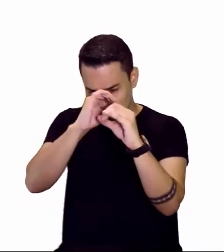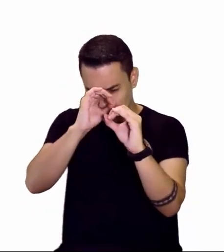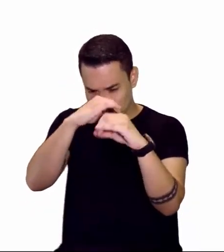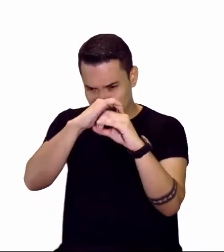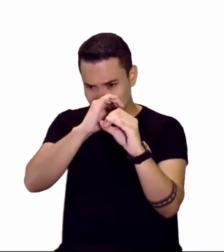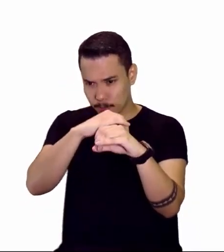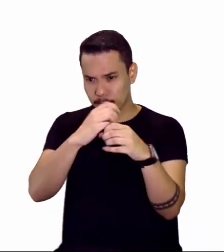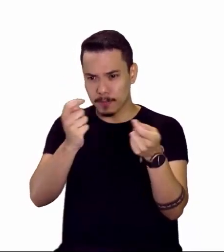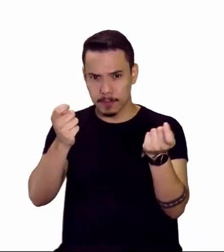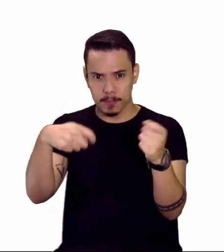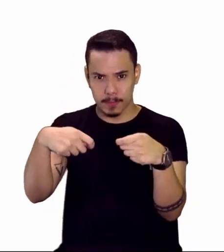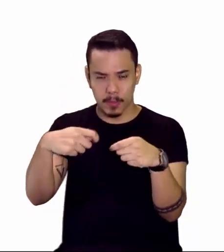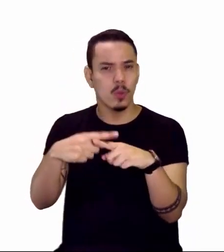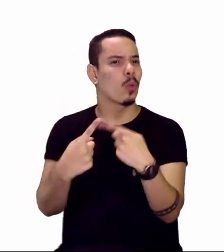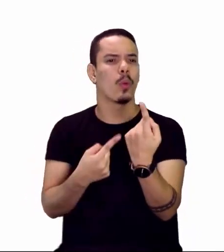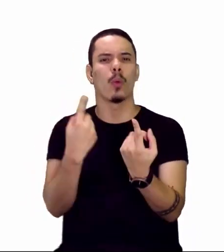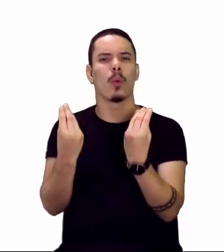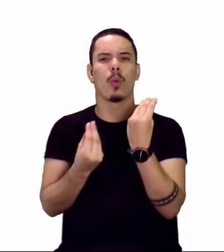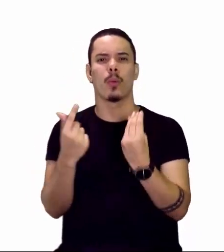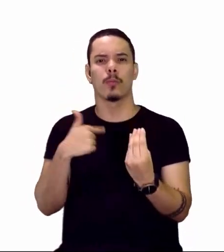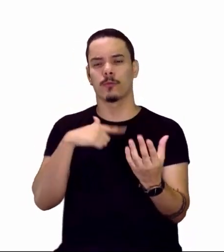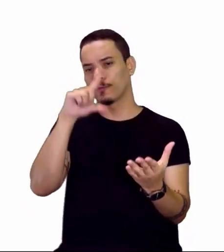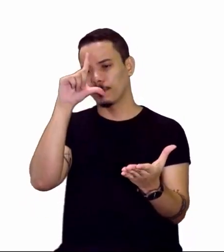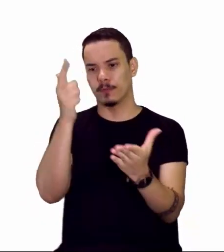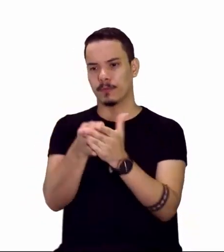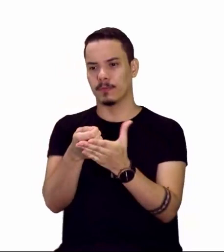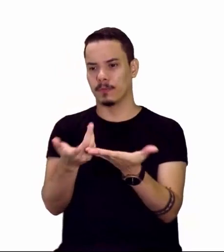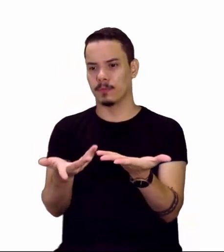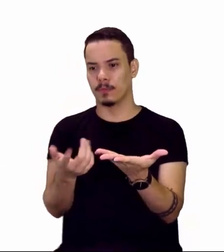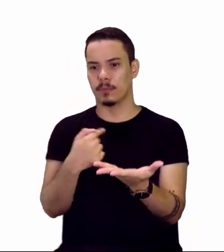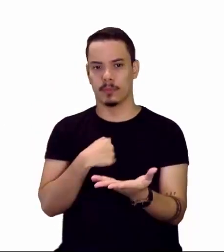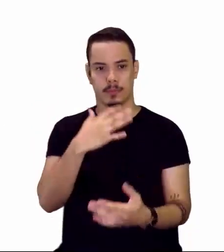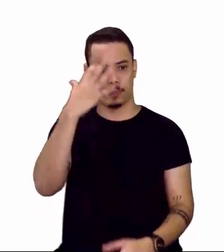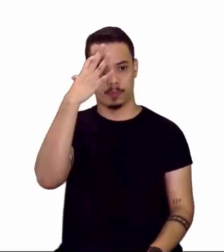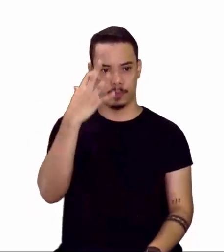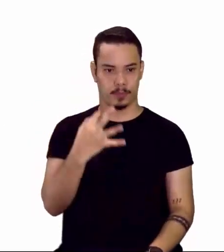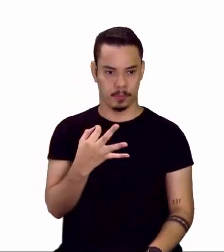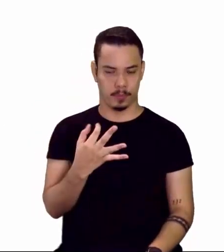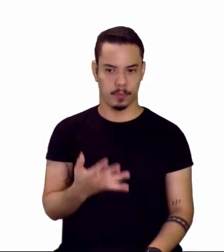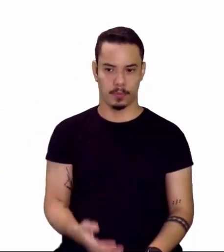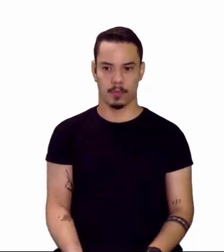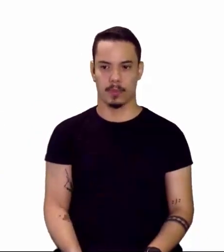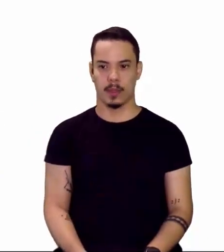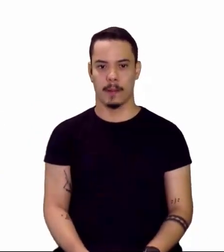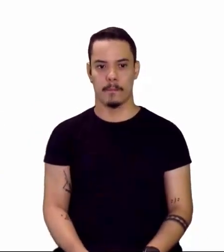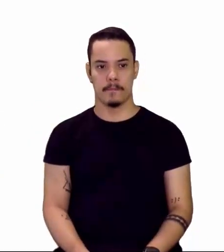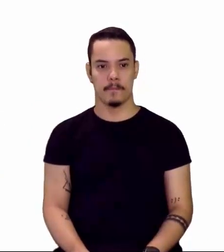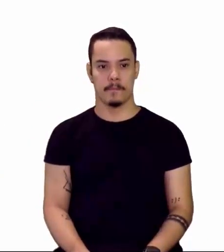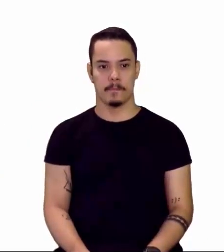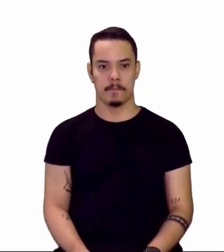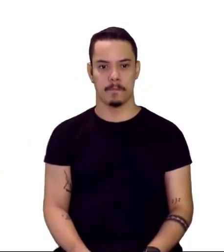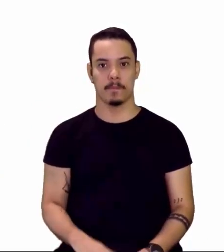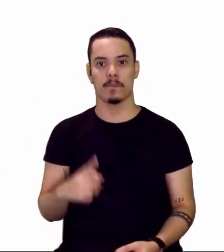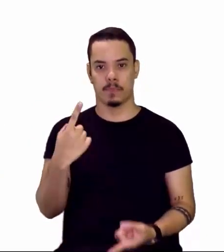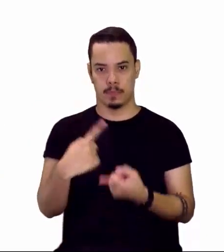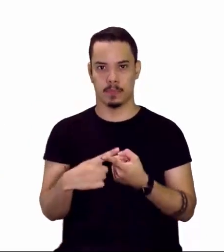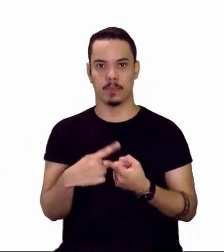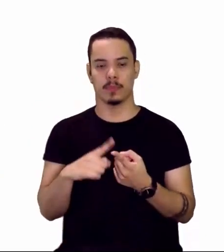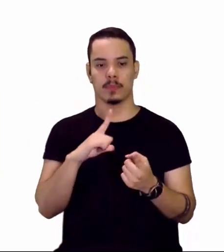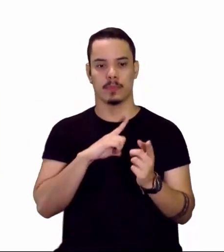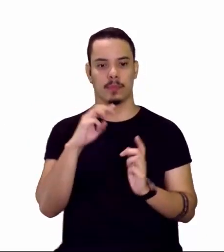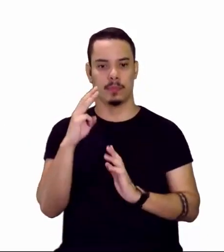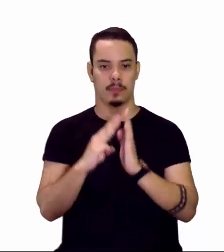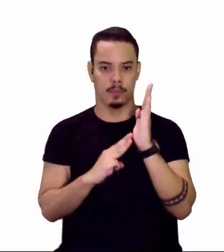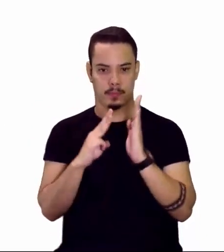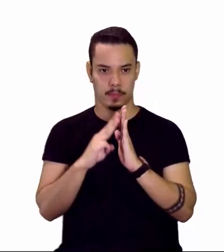Microscopicamente. Como é que eu vou determinar? Como é que eu vou entender? É que existe um método